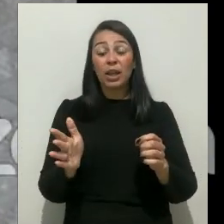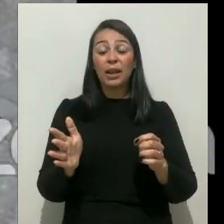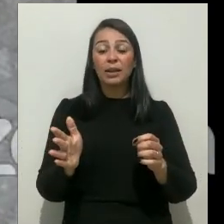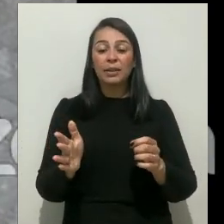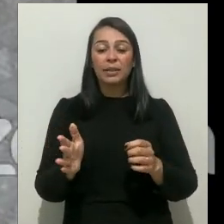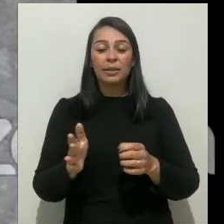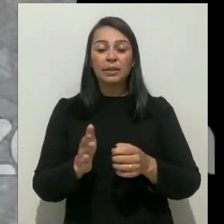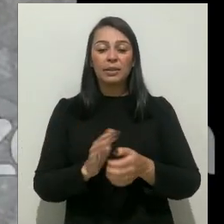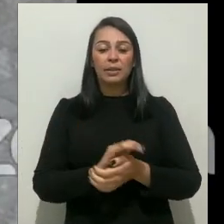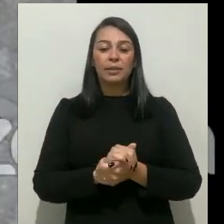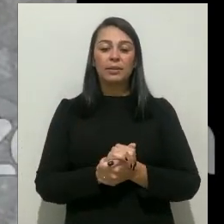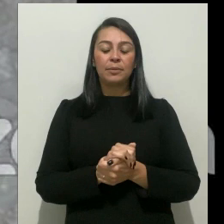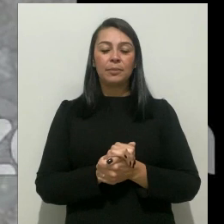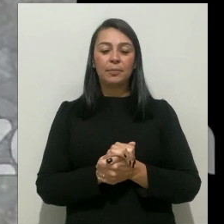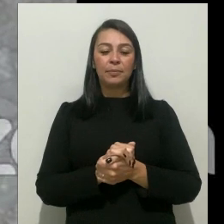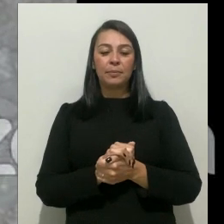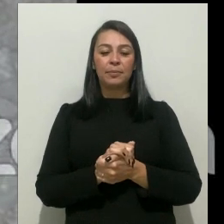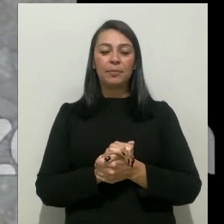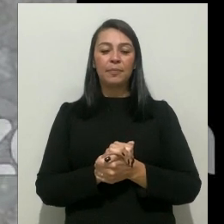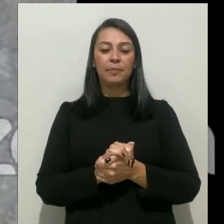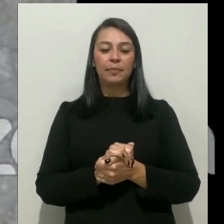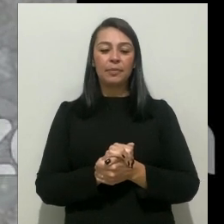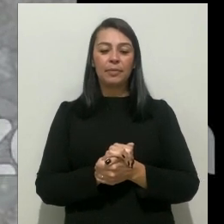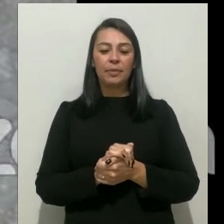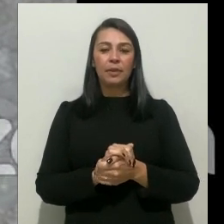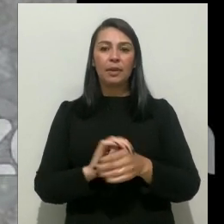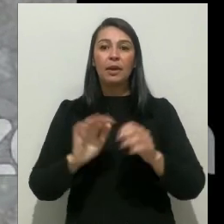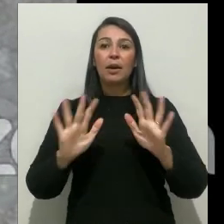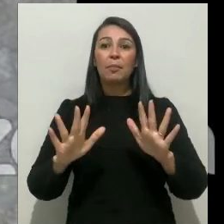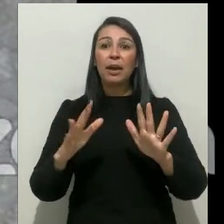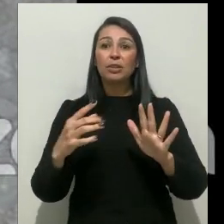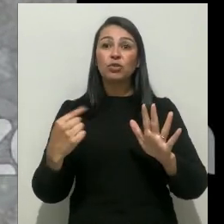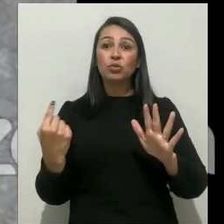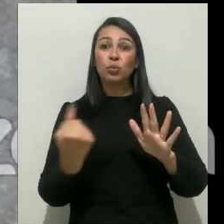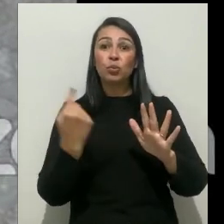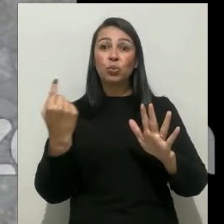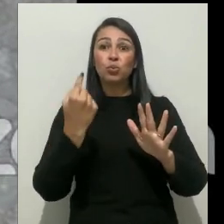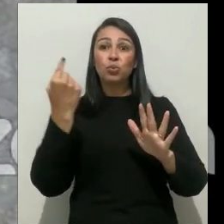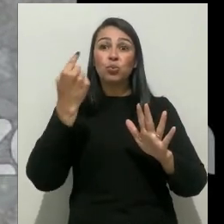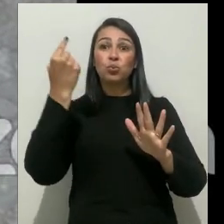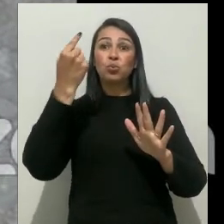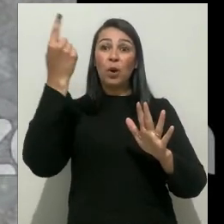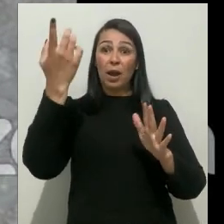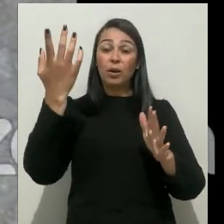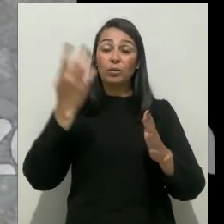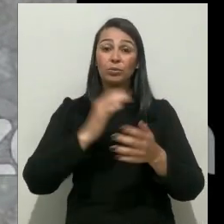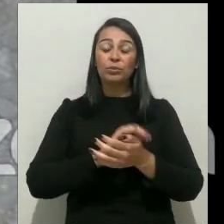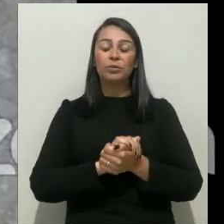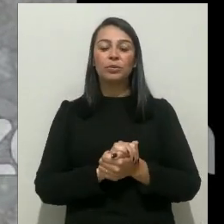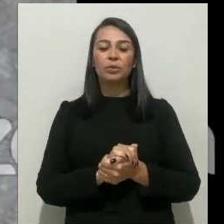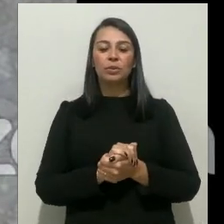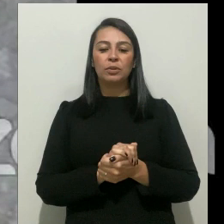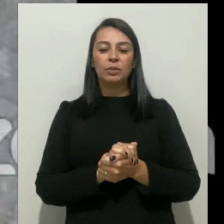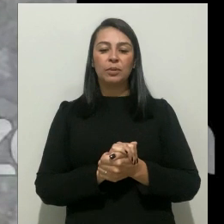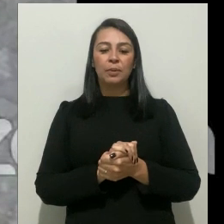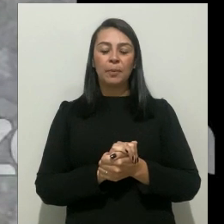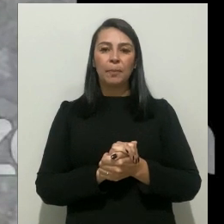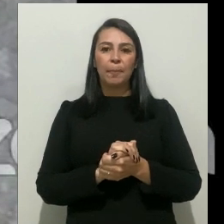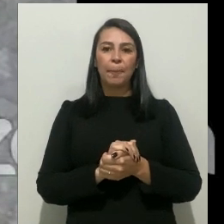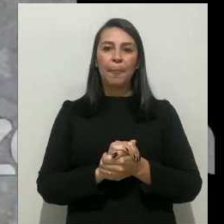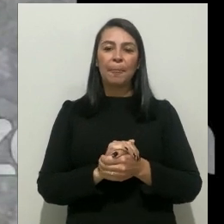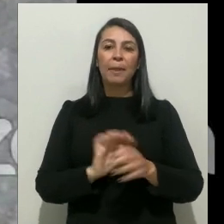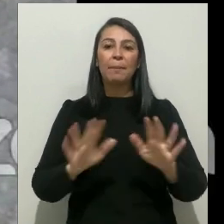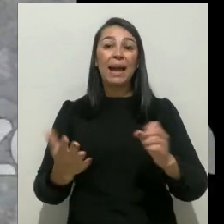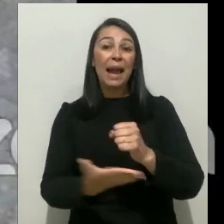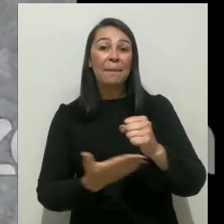na década de 70, mas a base tem 8 metros de altura. E é um granito batuba, se não me engano, um granito escuro, mas aquilo é a